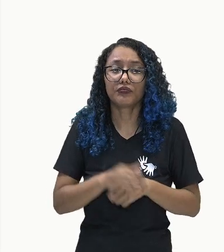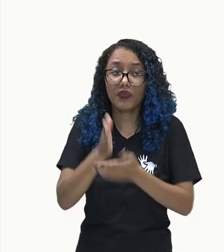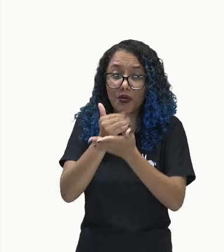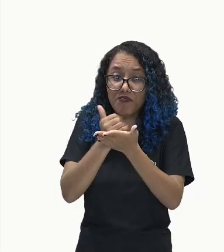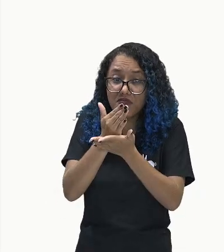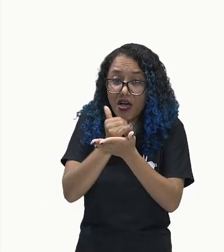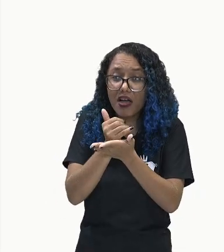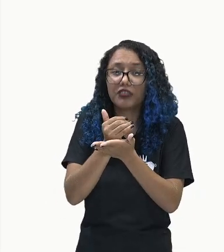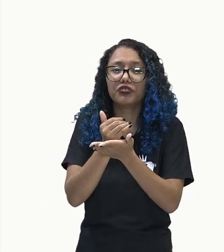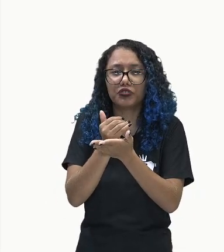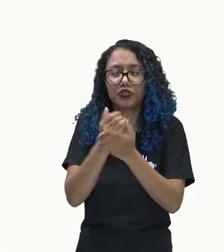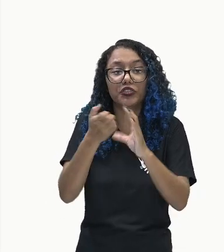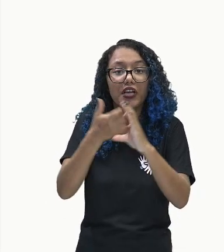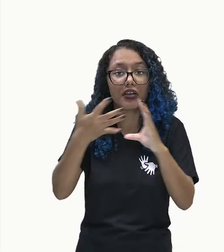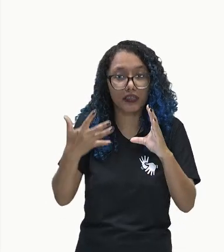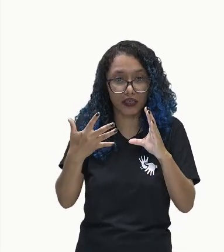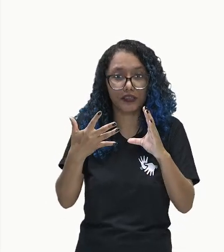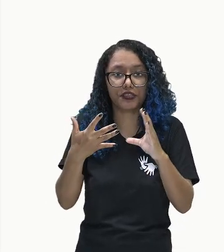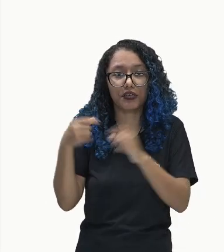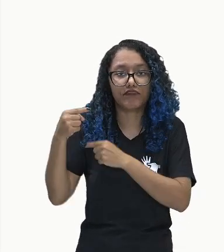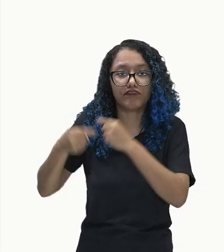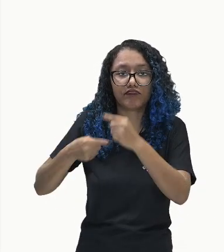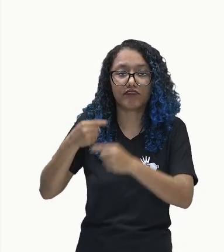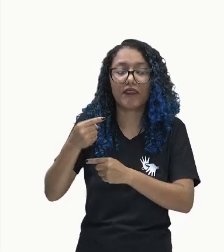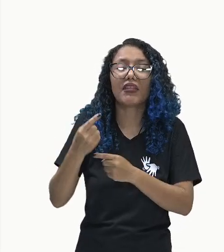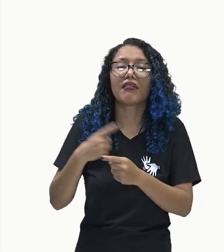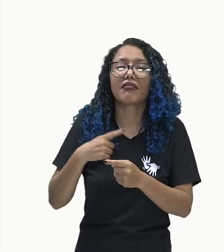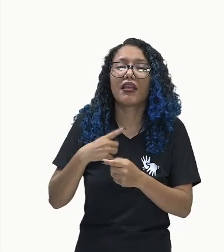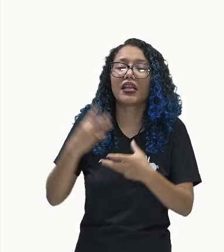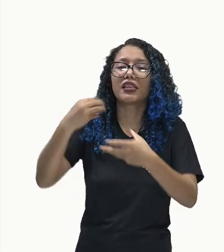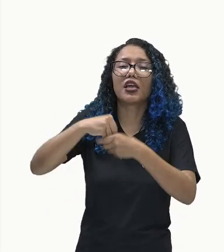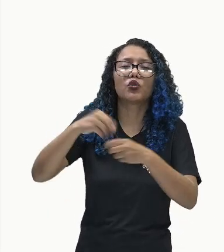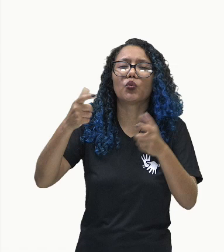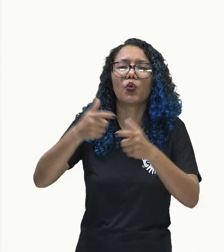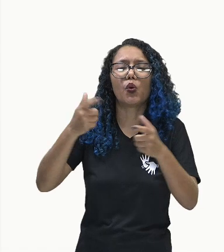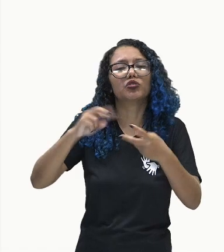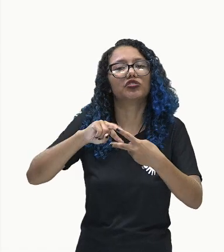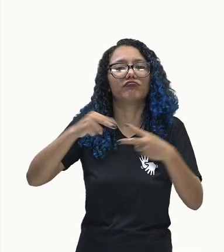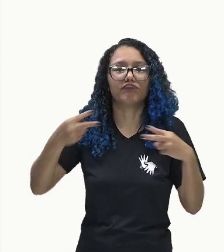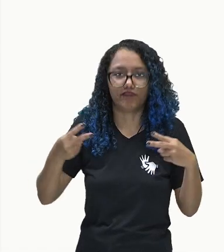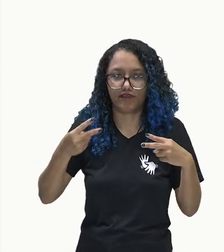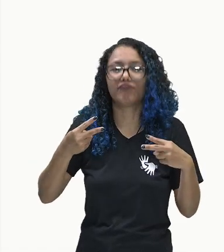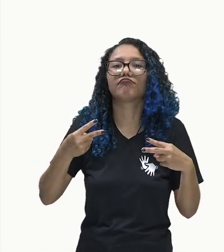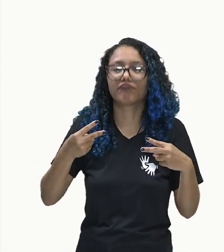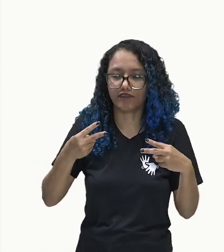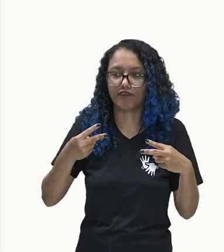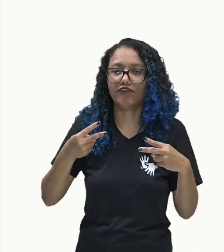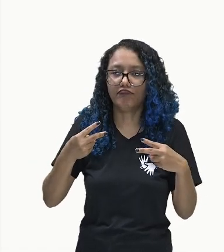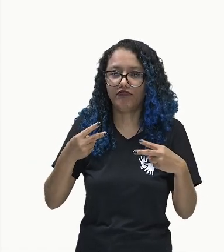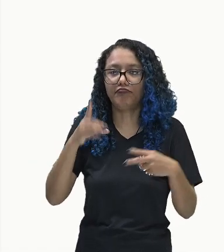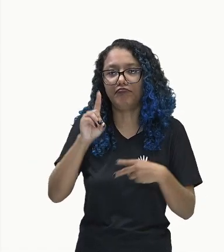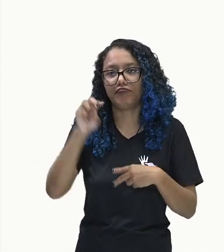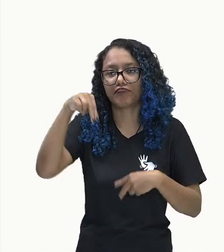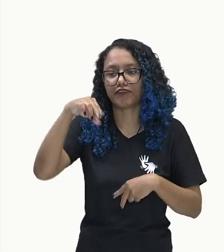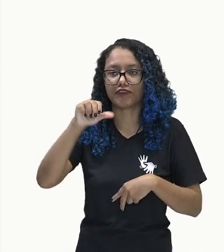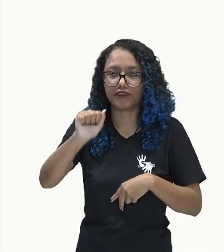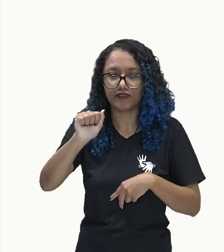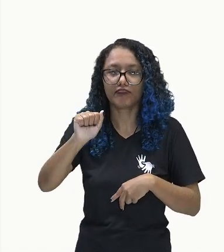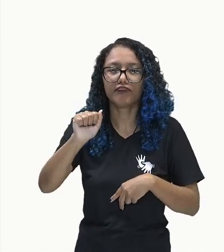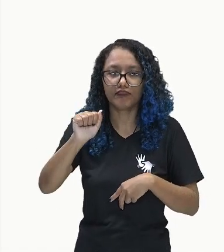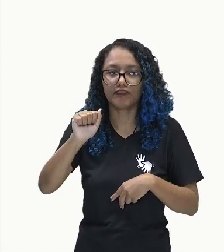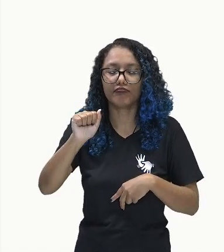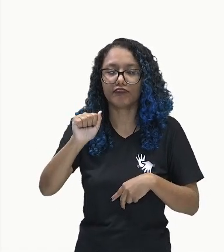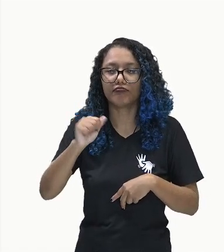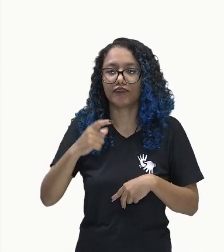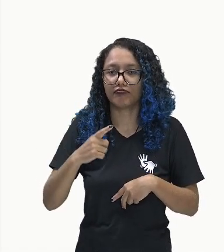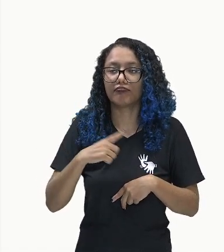informação, né, hereditária que estão contidas lá no DNA, né, que estão presentes nos